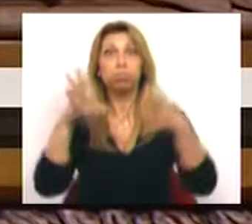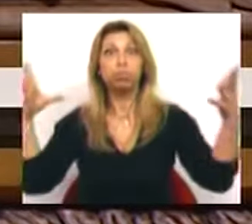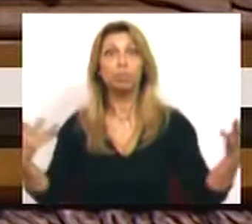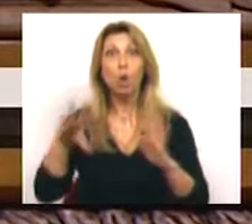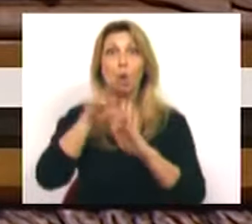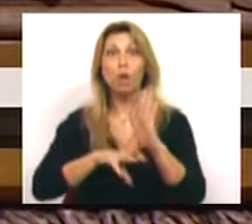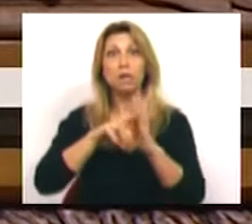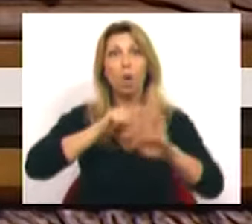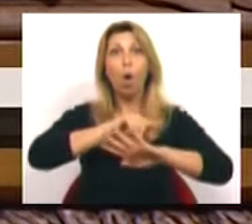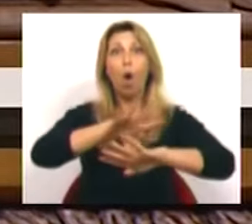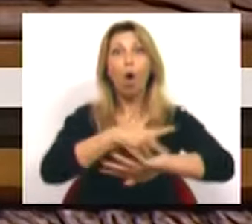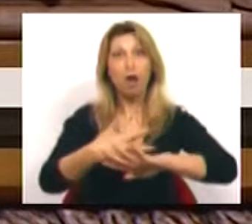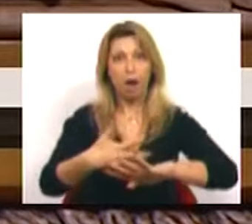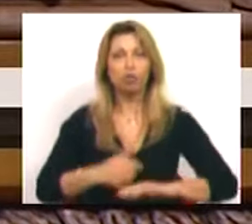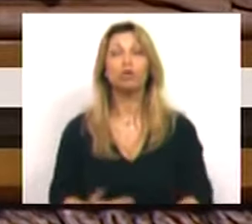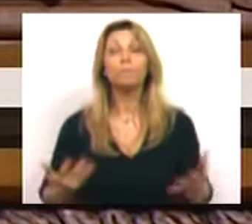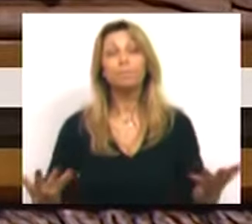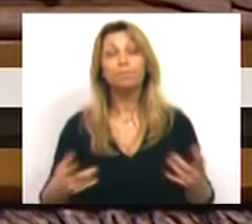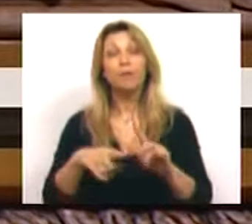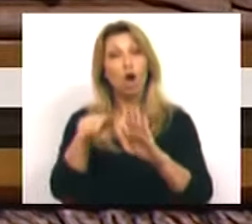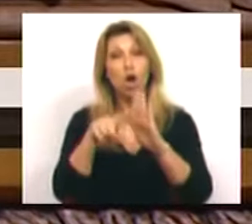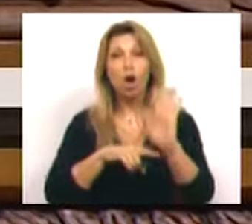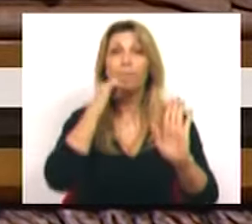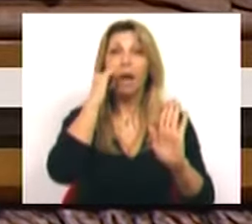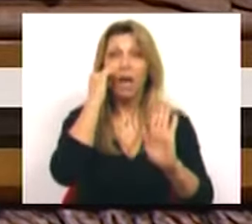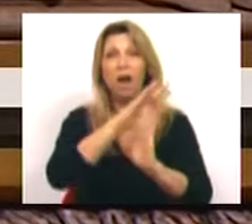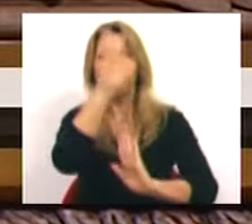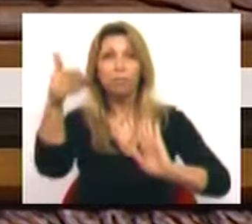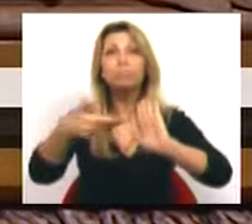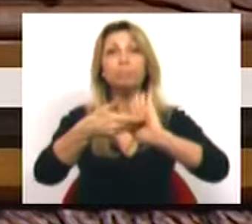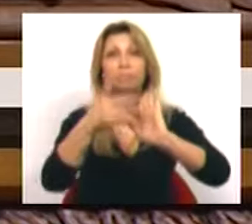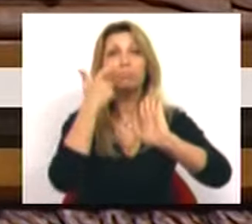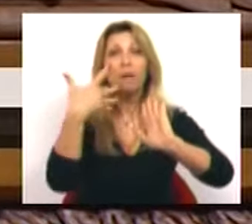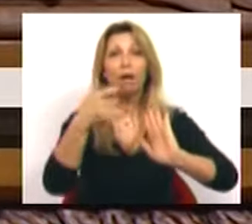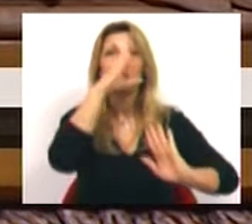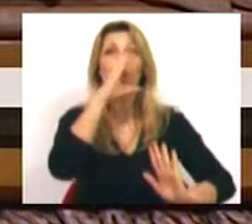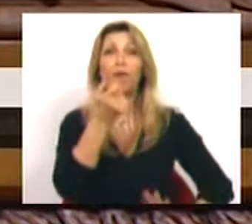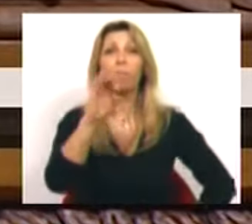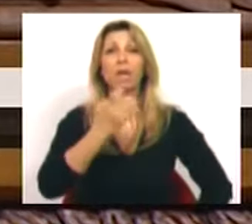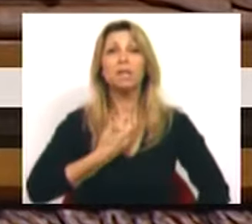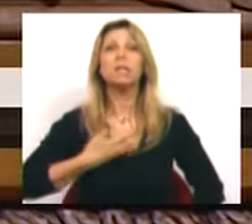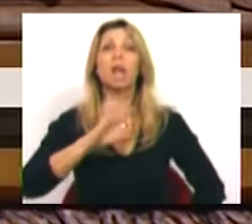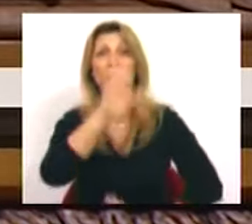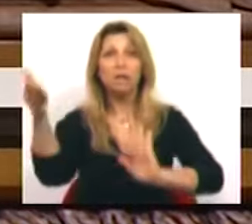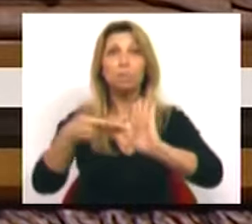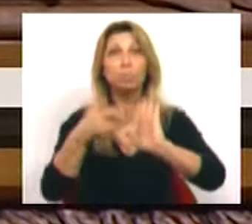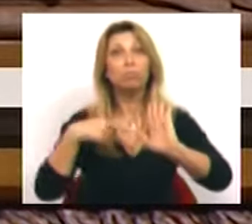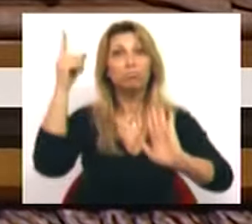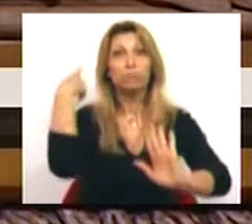horários. Estas normas gravosas foram introduzidas pelo Governo PSD-CDS em